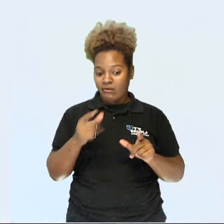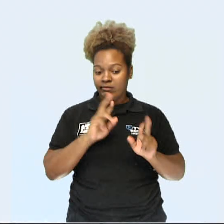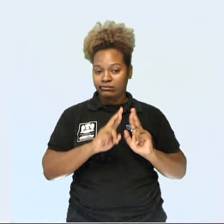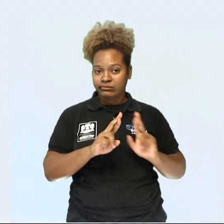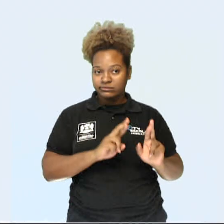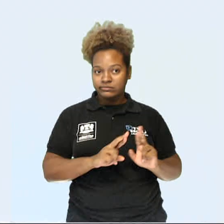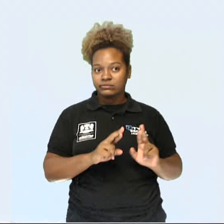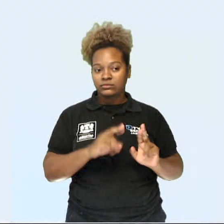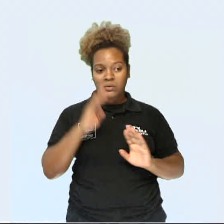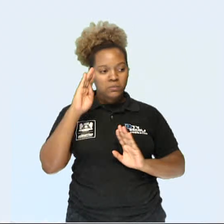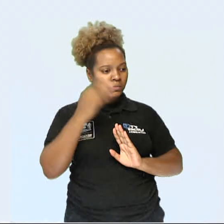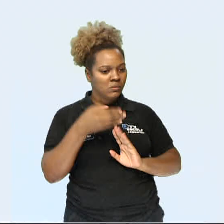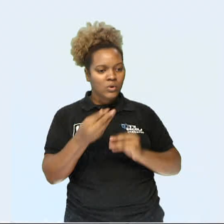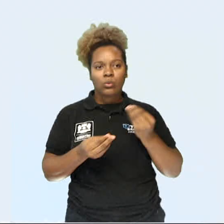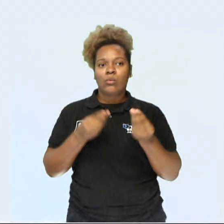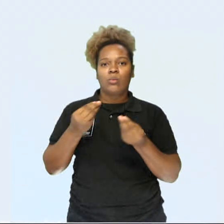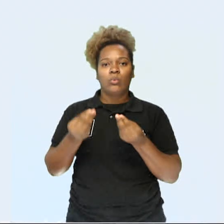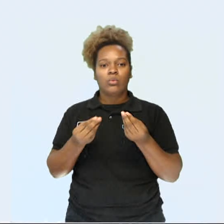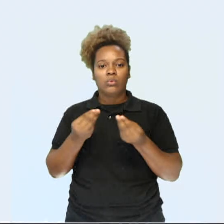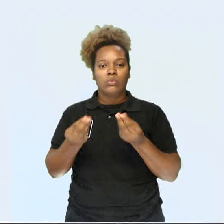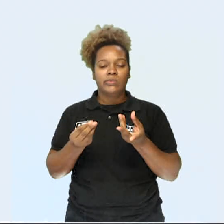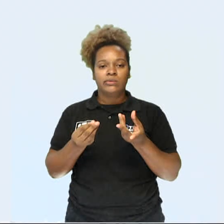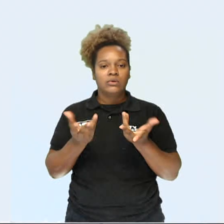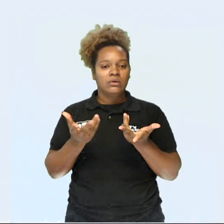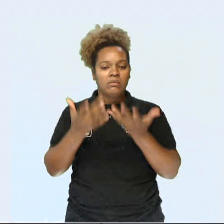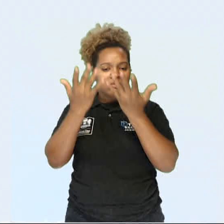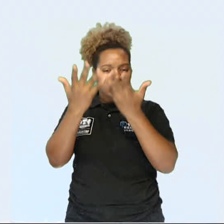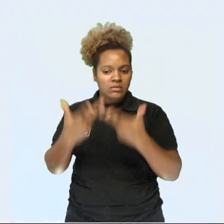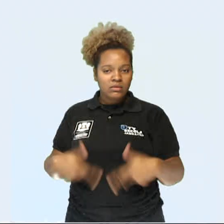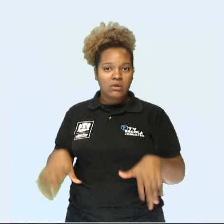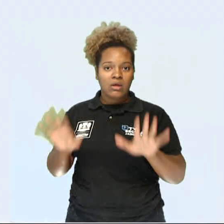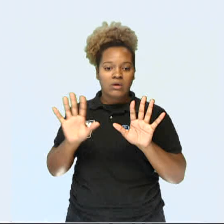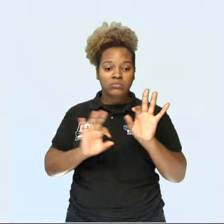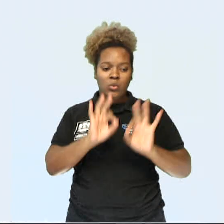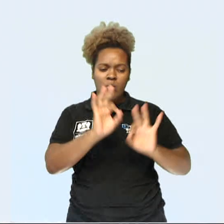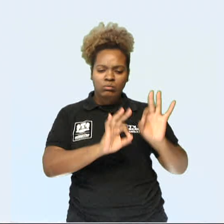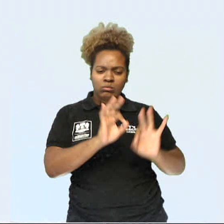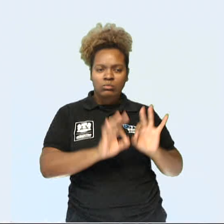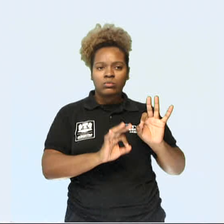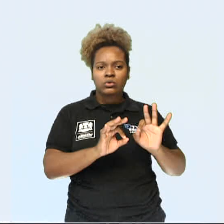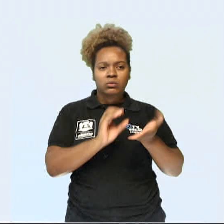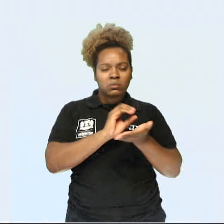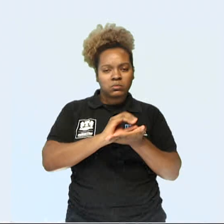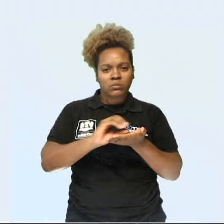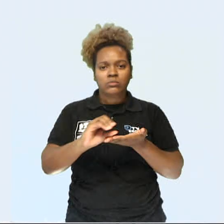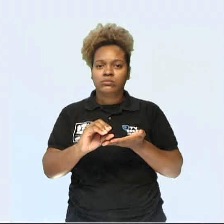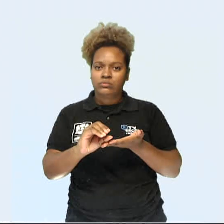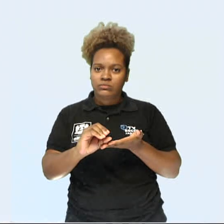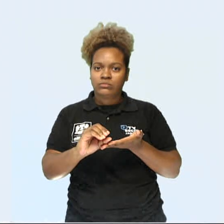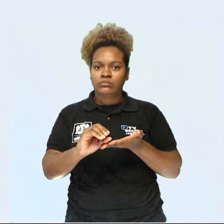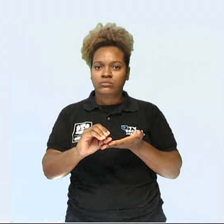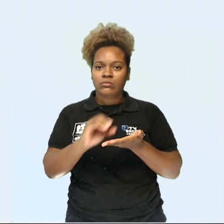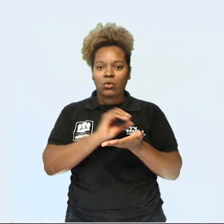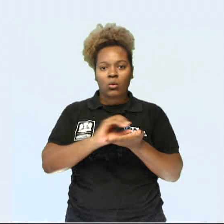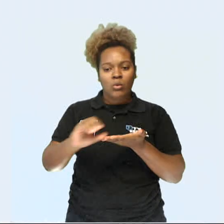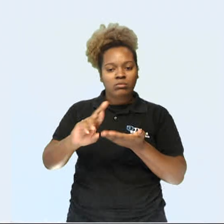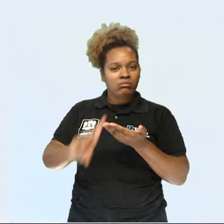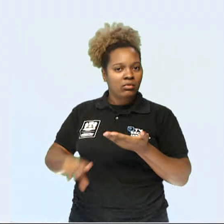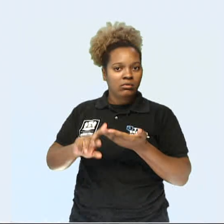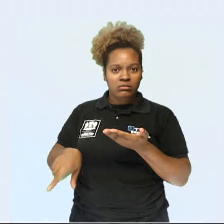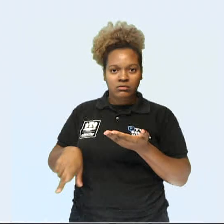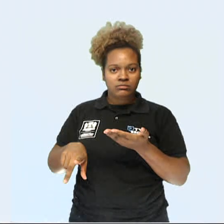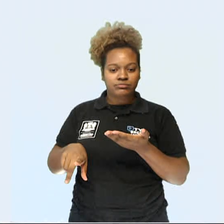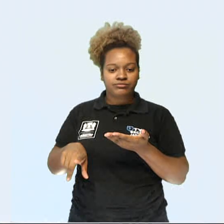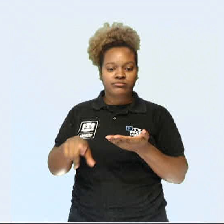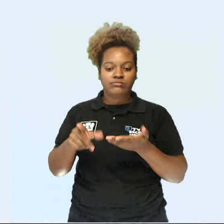é definido como um corpo natural composto por substâncias orgânicas e inorgânicas,